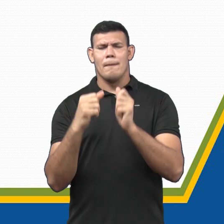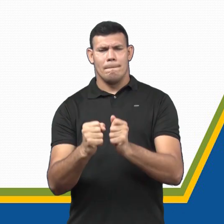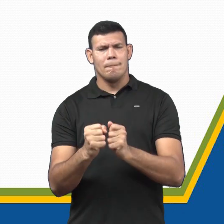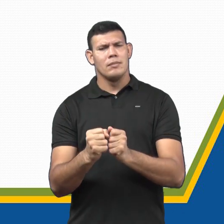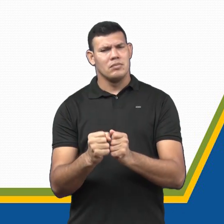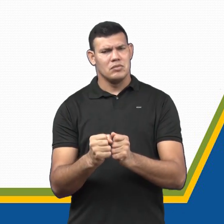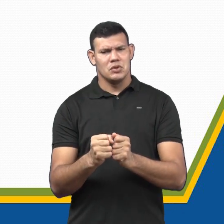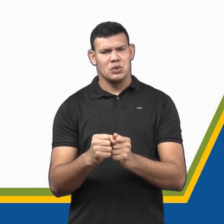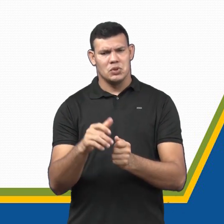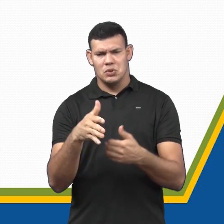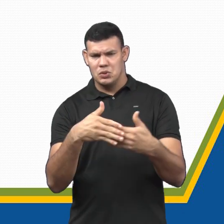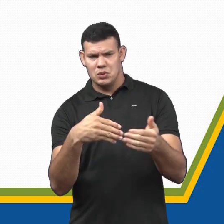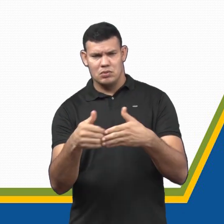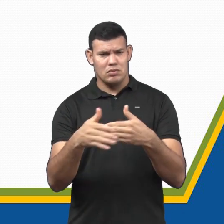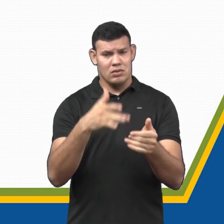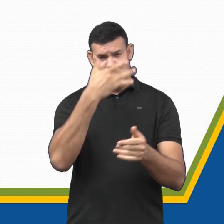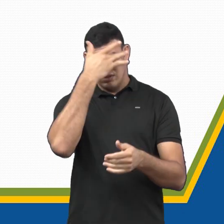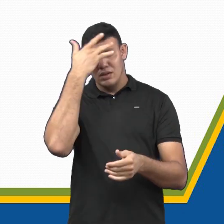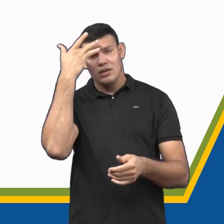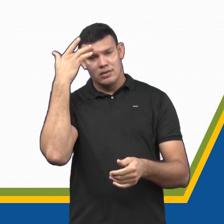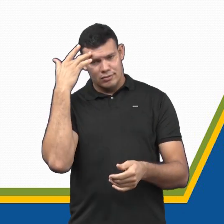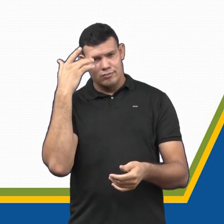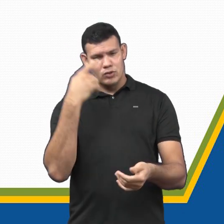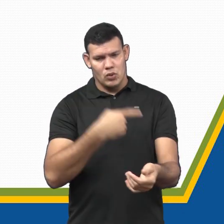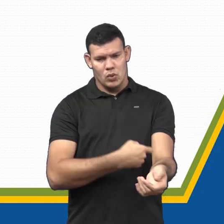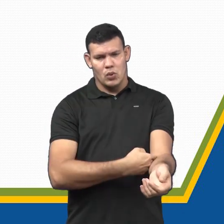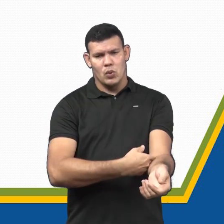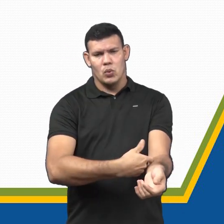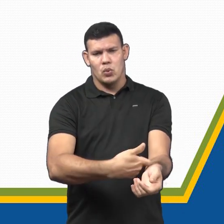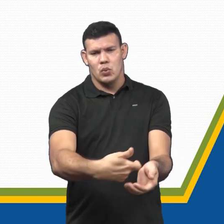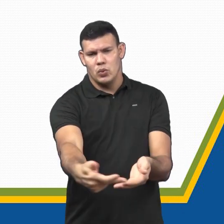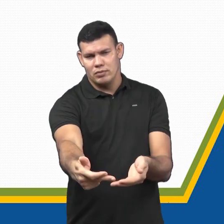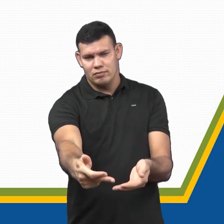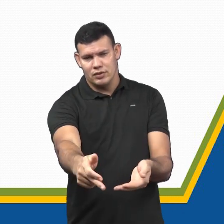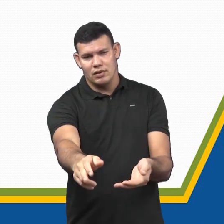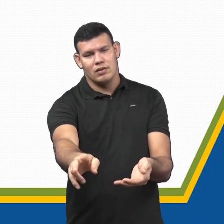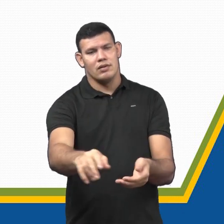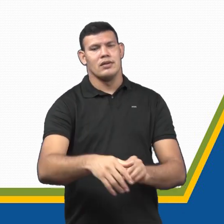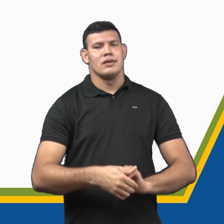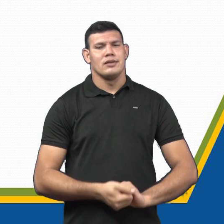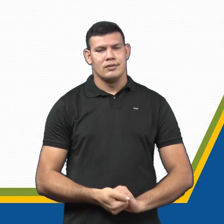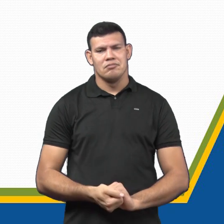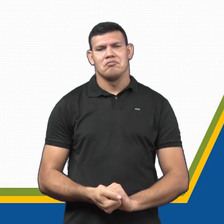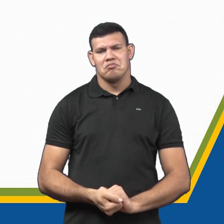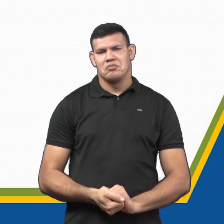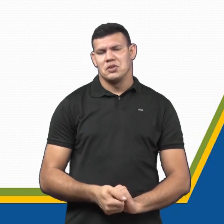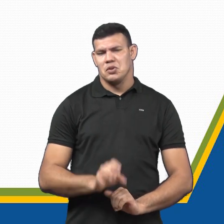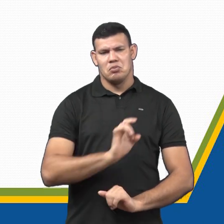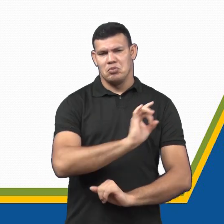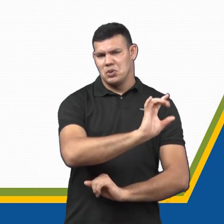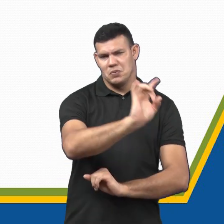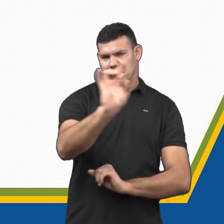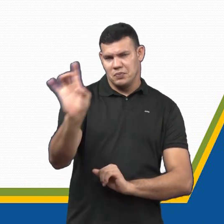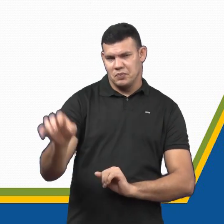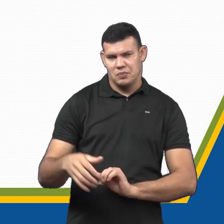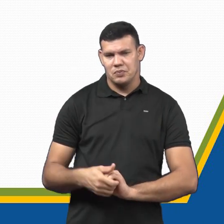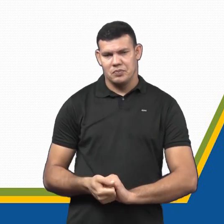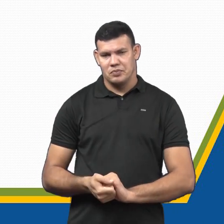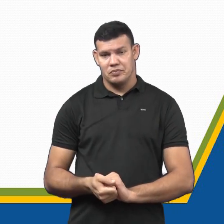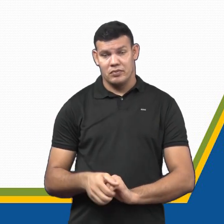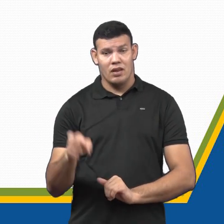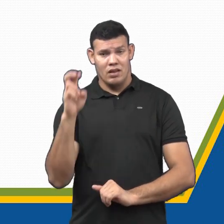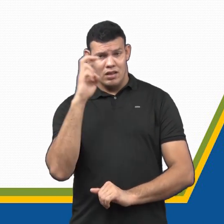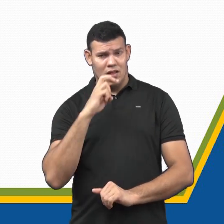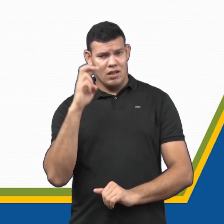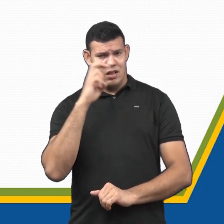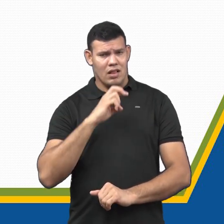o próprio O. Isso significa que o O ele consegue doar para todo mundo, qualquer tipo sanguíneo. Se vocês